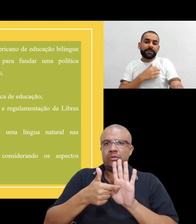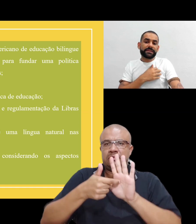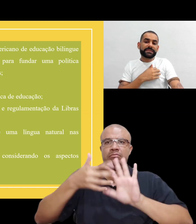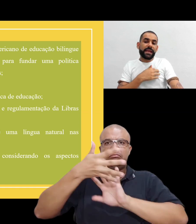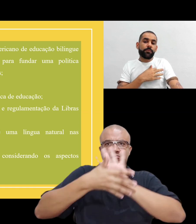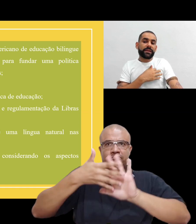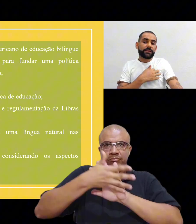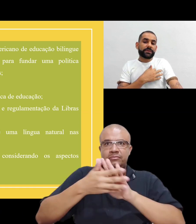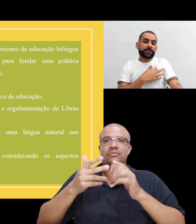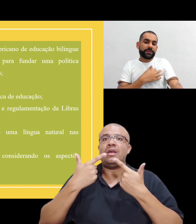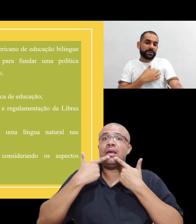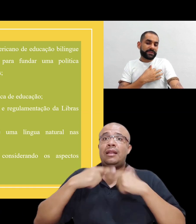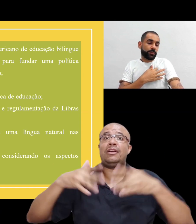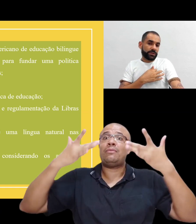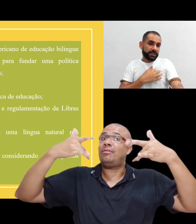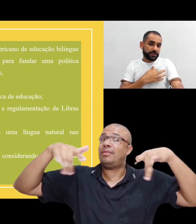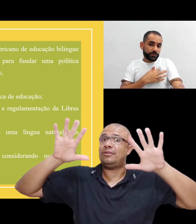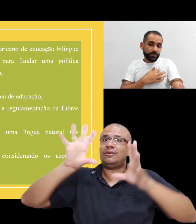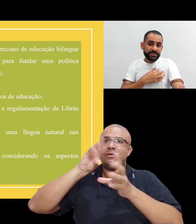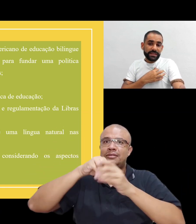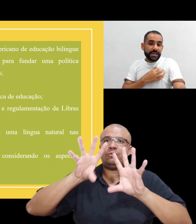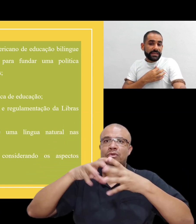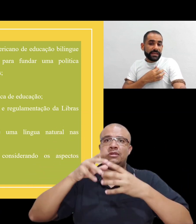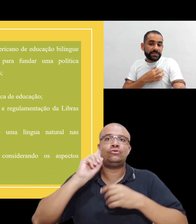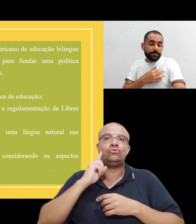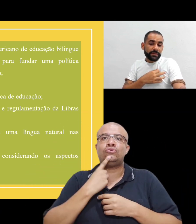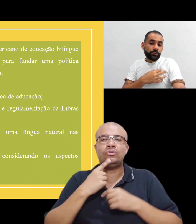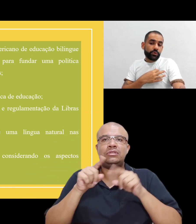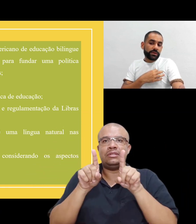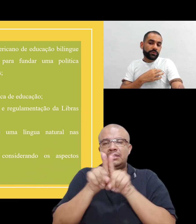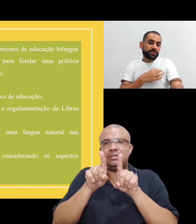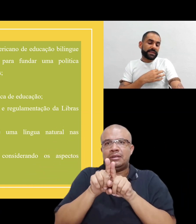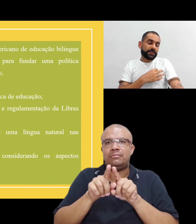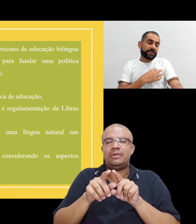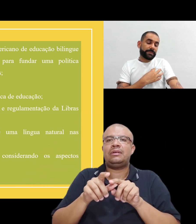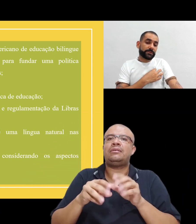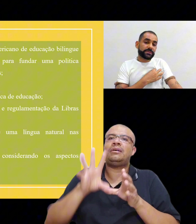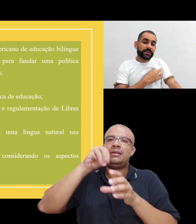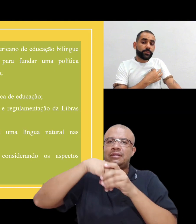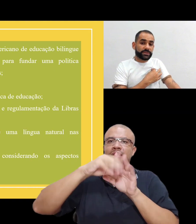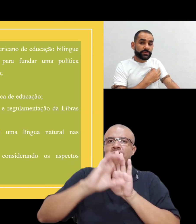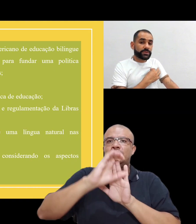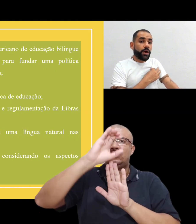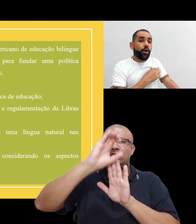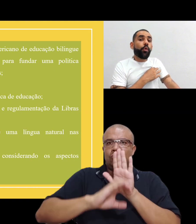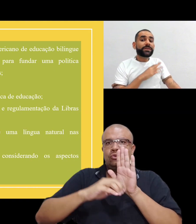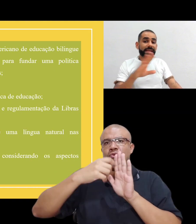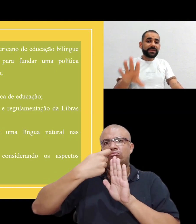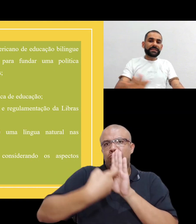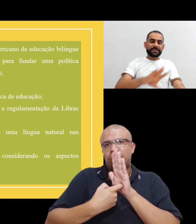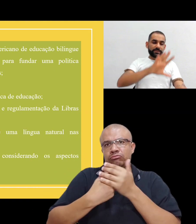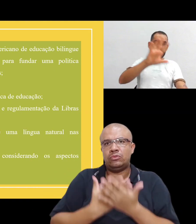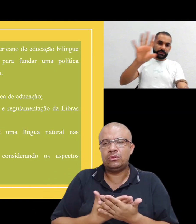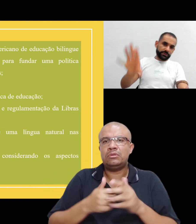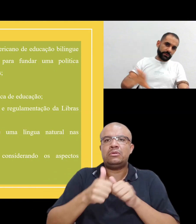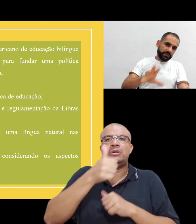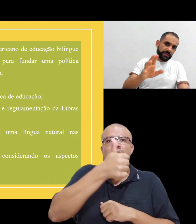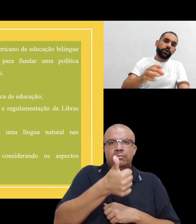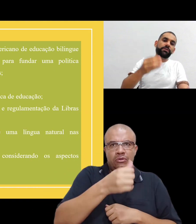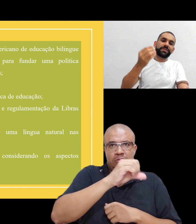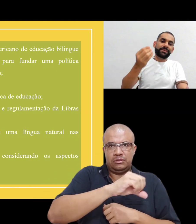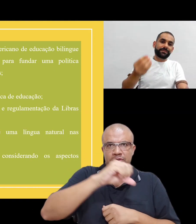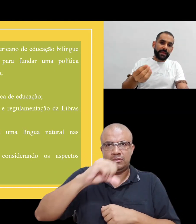mostrar que a Libras é uma língua natural nas comunidades surdas e a disciplina no currículo considerando aspectos linguísticos. O que dessa discussão